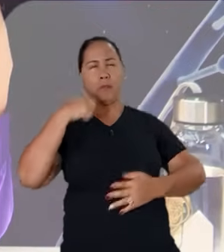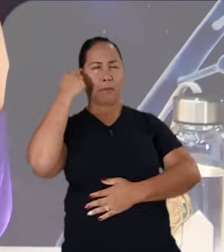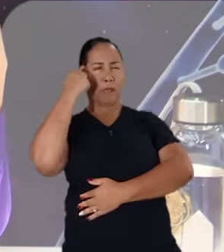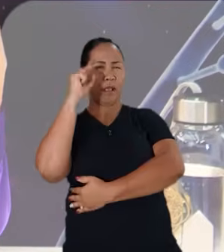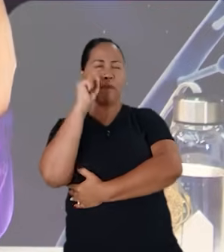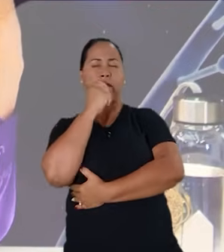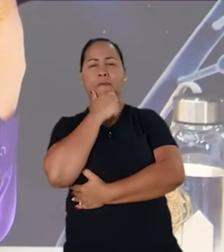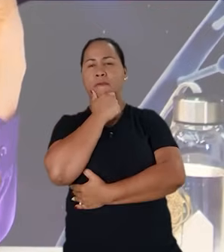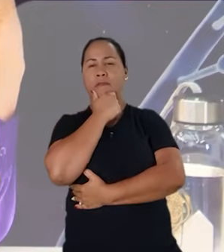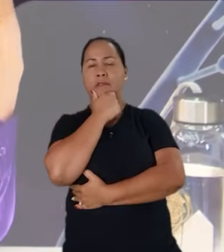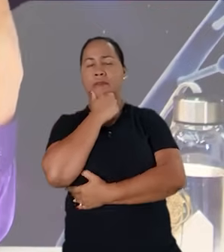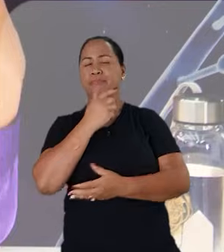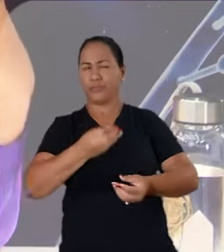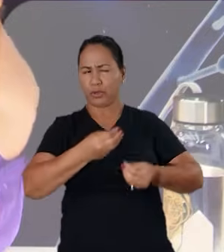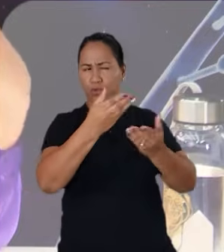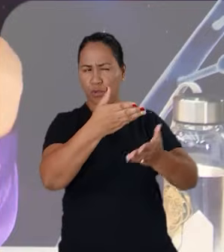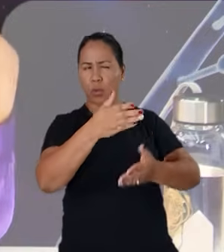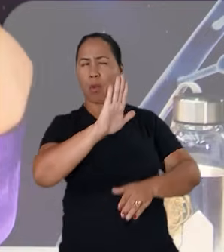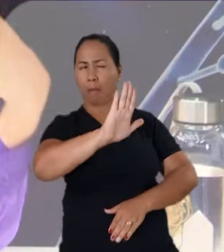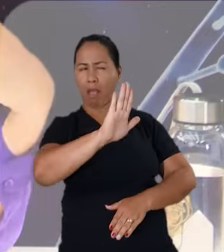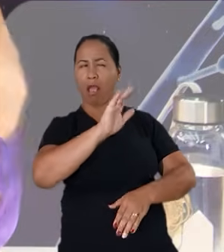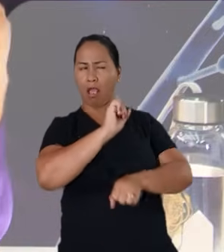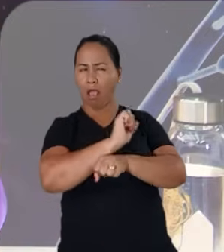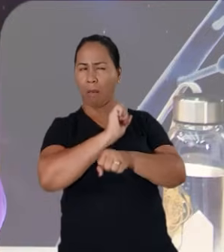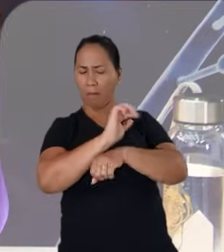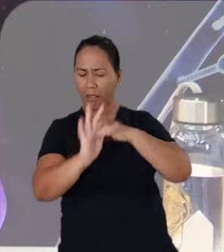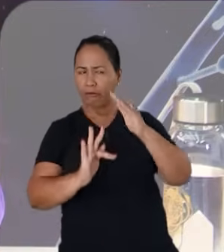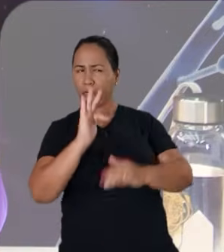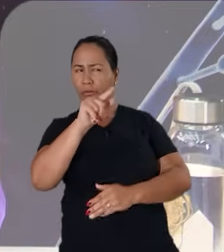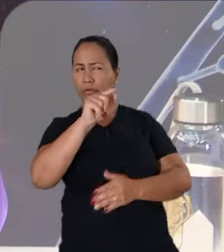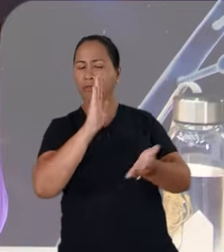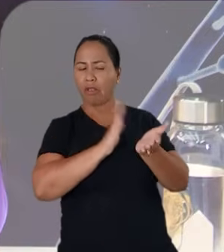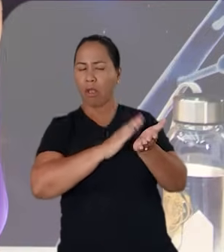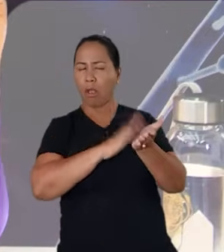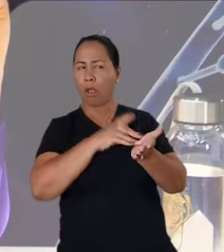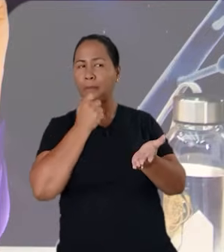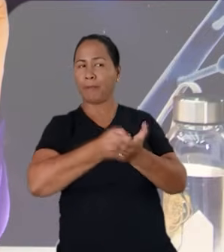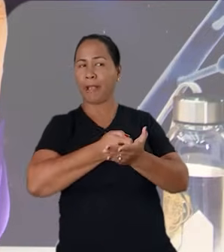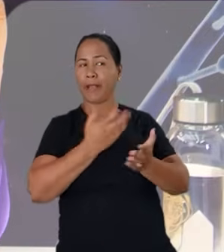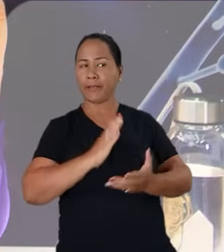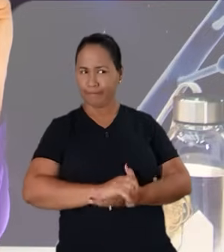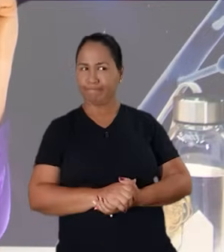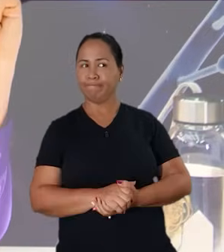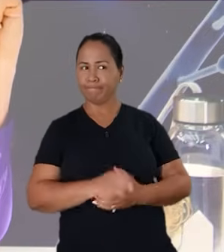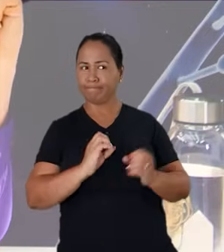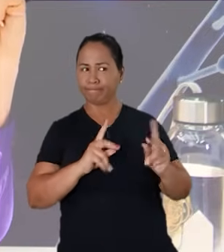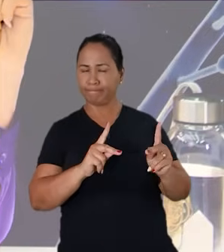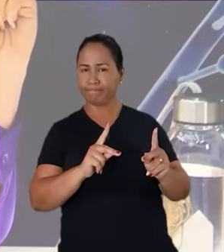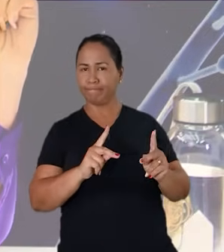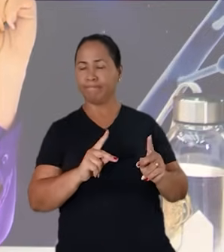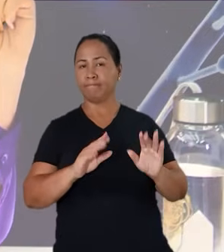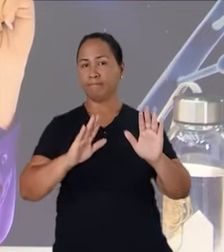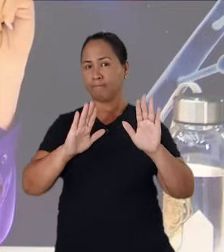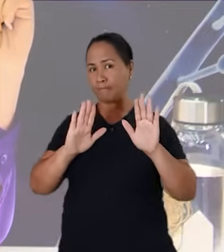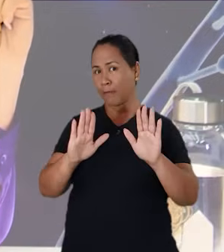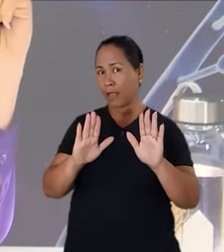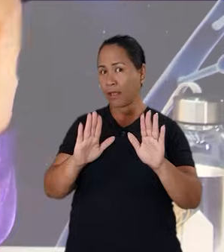a minha frequência, a minha intenção não é genuína, é interesseira.